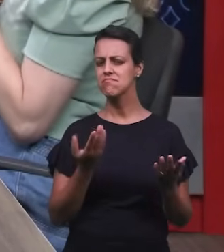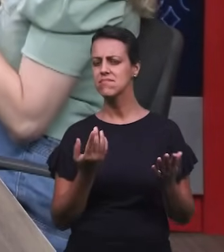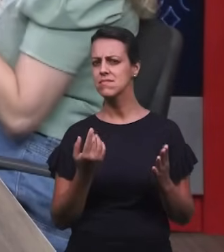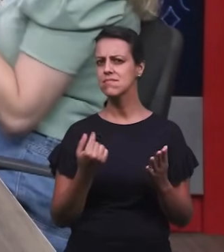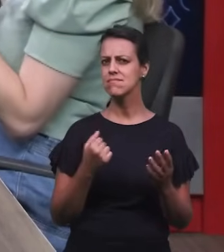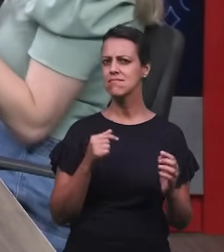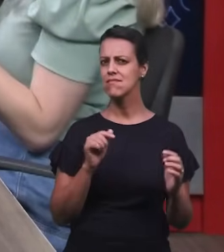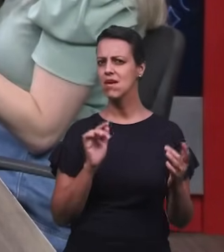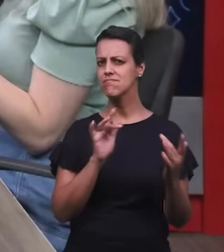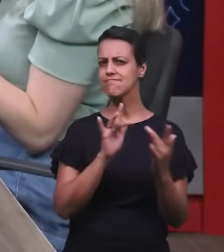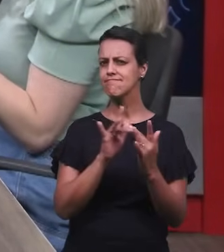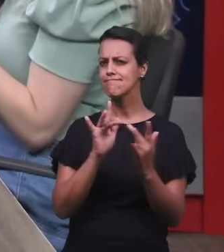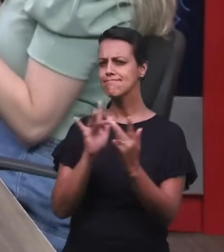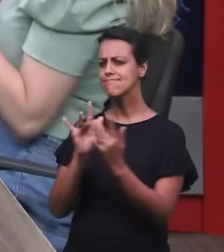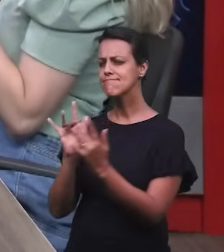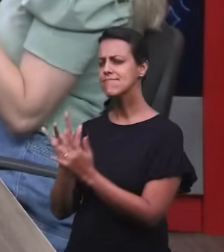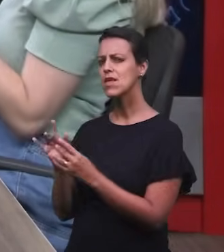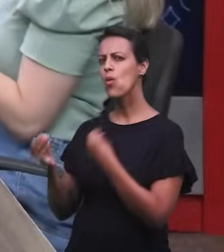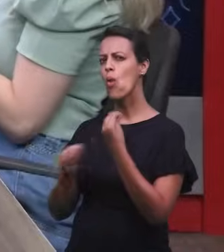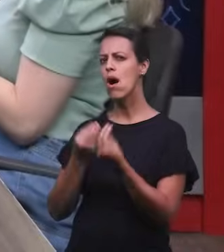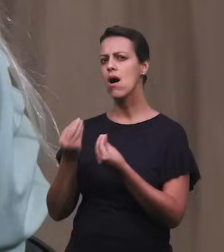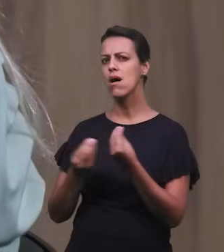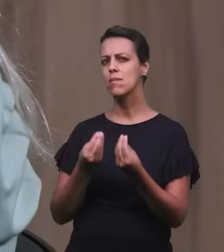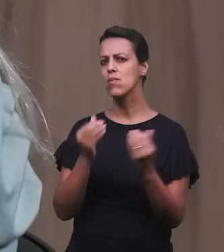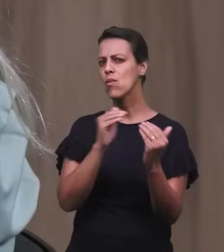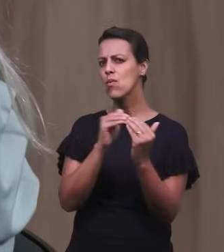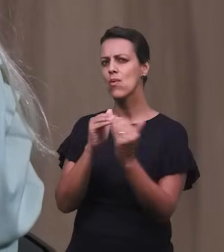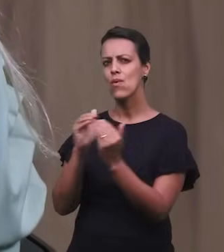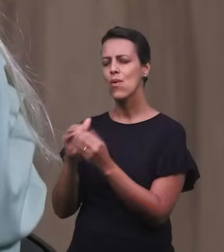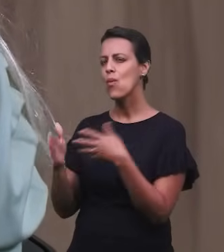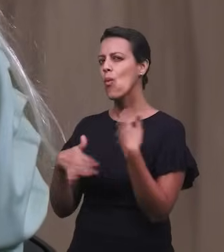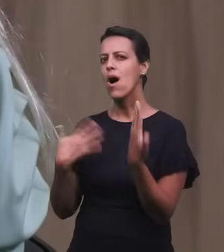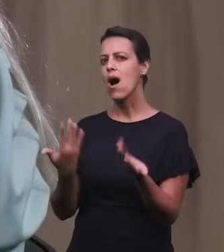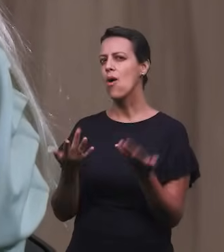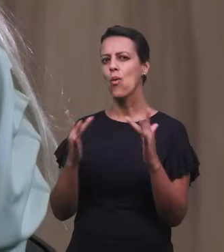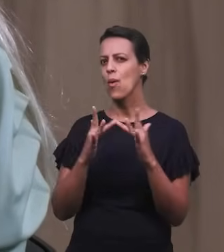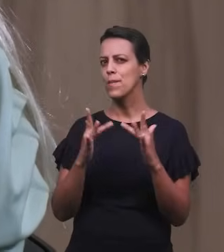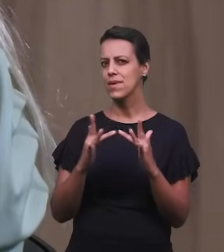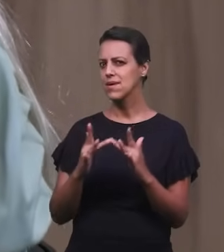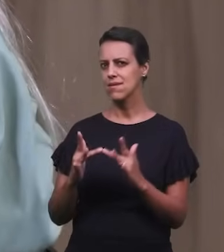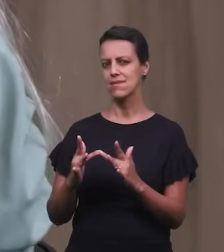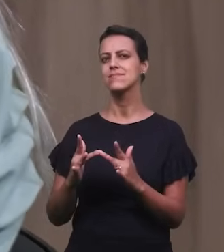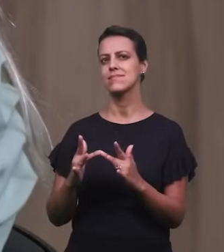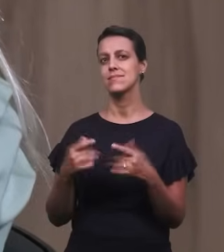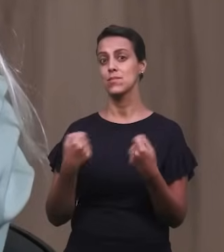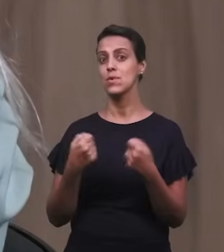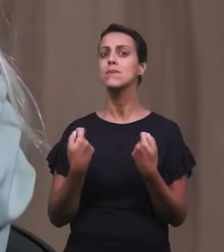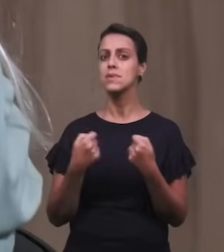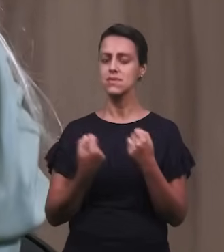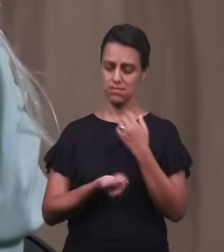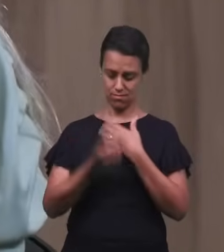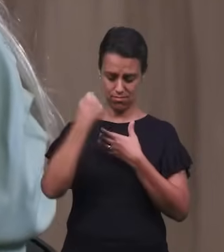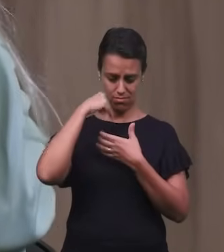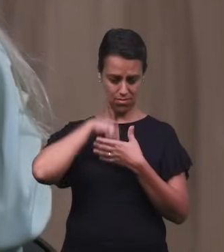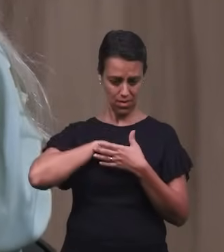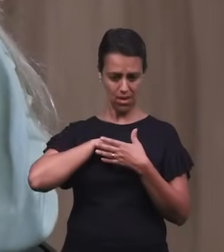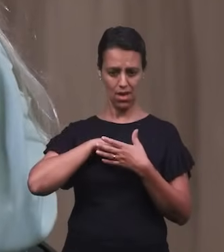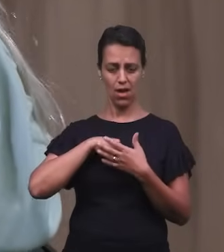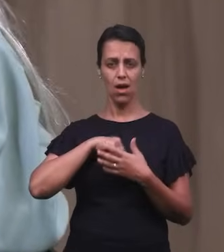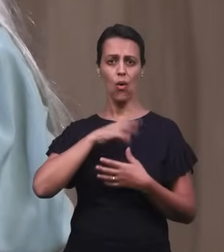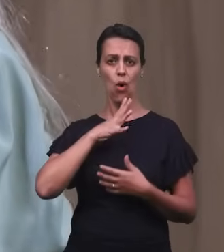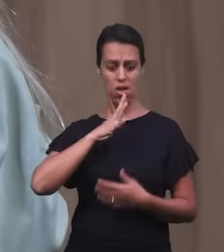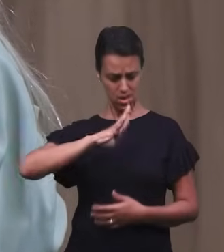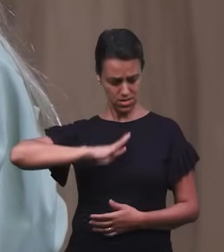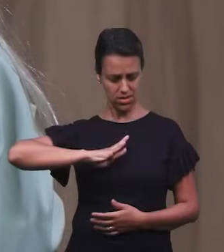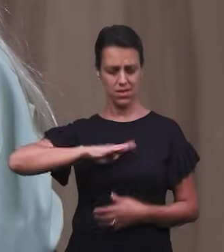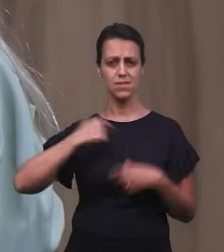um temperamento do que com o outro, porque essa busca do autoconhecimento, que ela é útil tanto para as nossas profissões, como para a nossa vida, para o